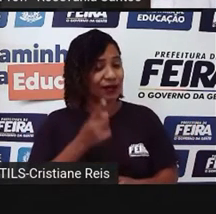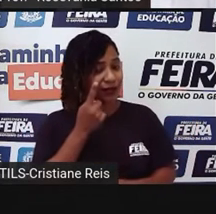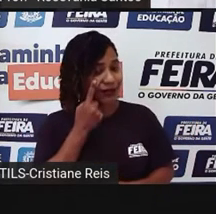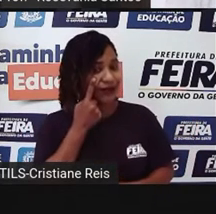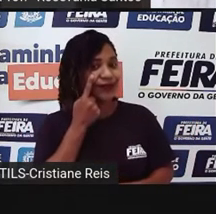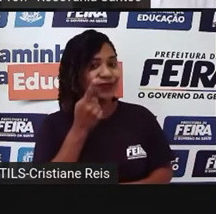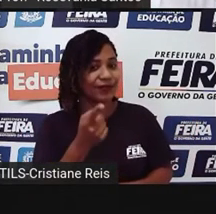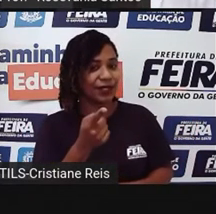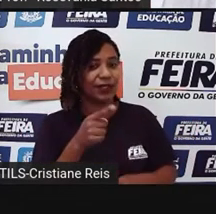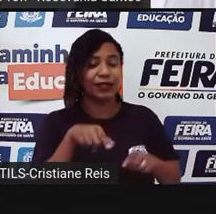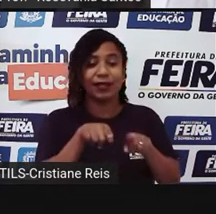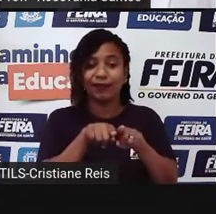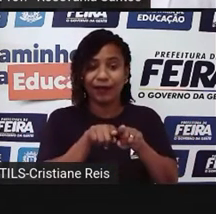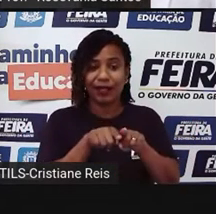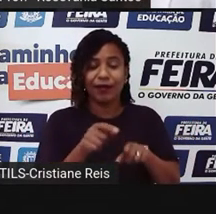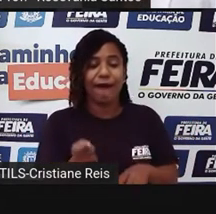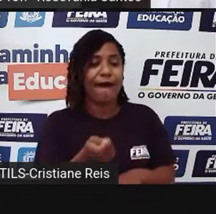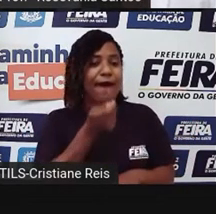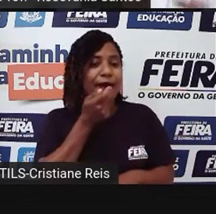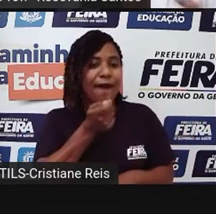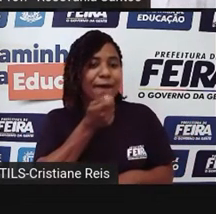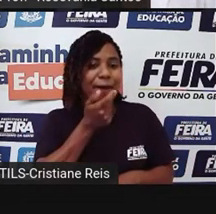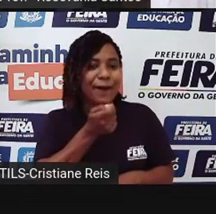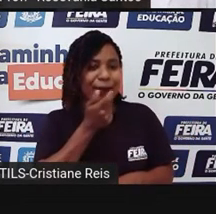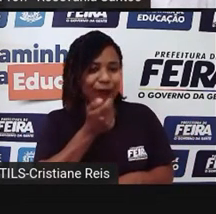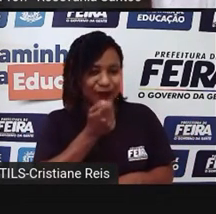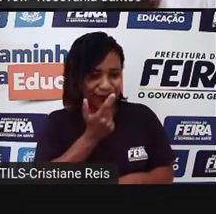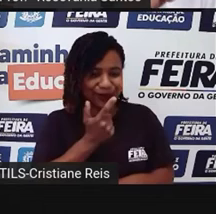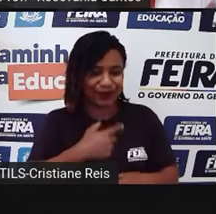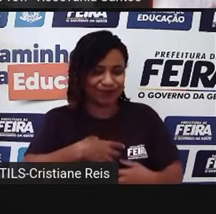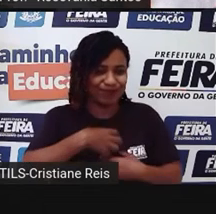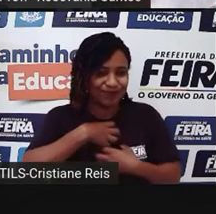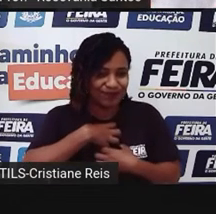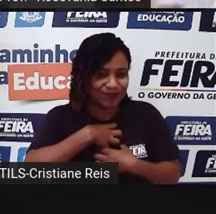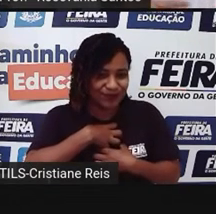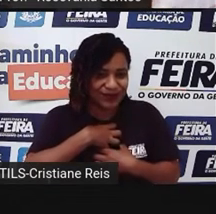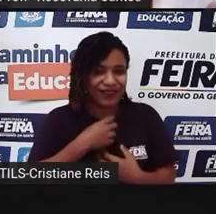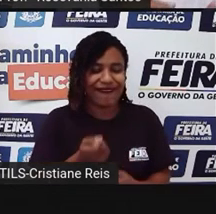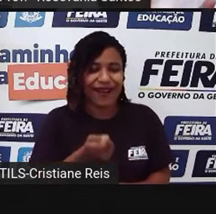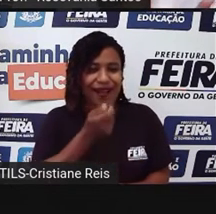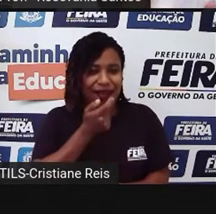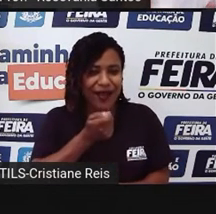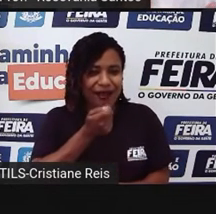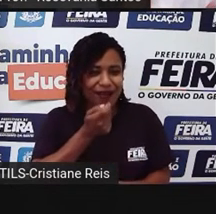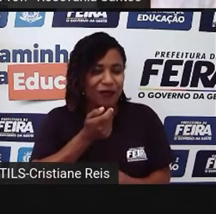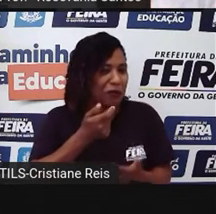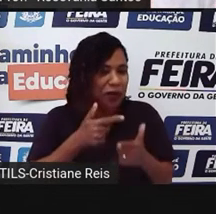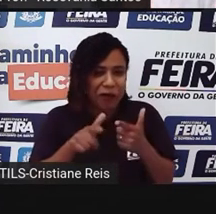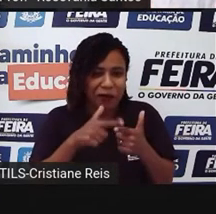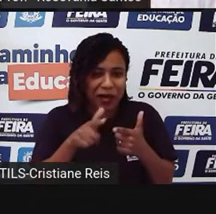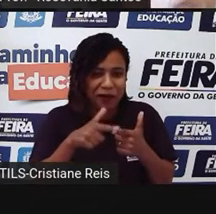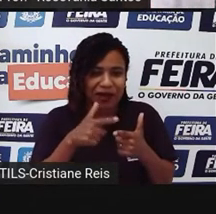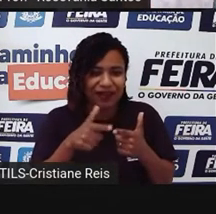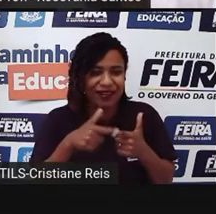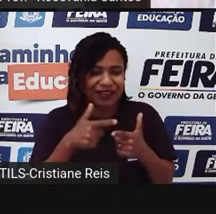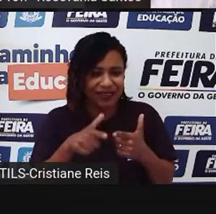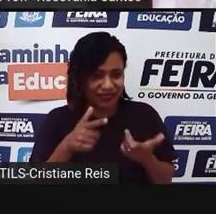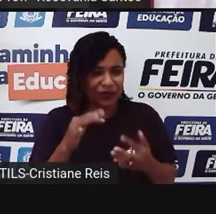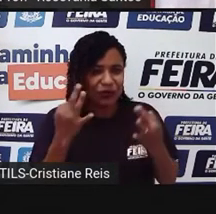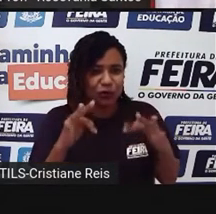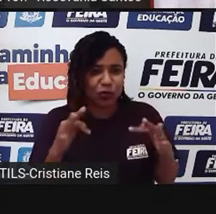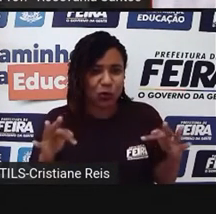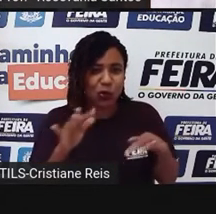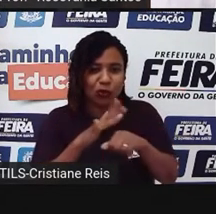questão, né, da automedicação. A gente está sentindo um probleminha e vai lá nas redes sociais, bota determinado tipo de sintoma, já e já